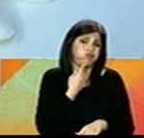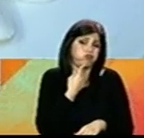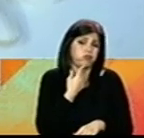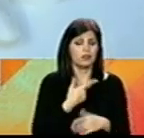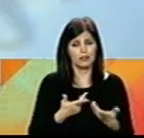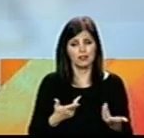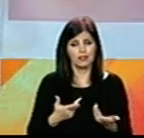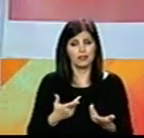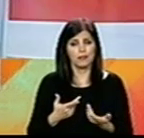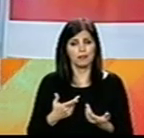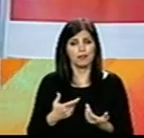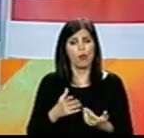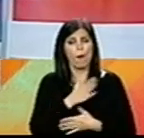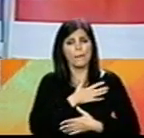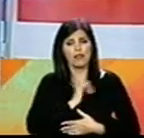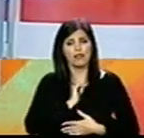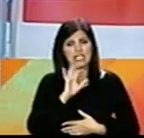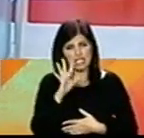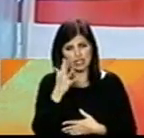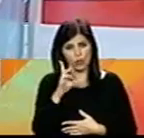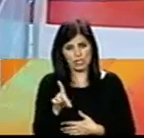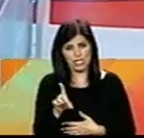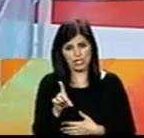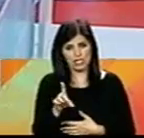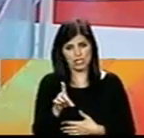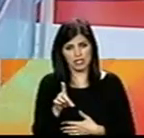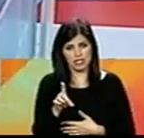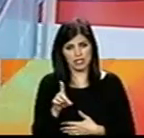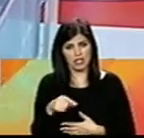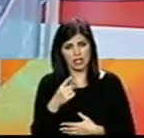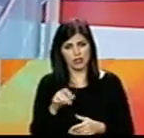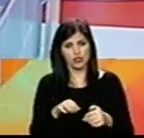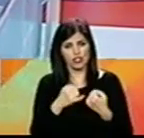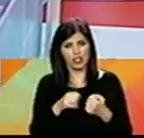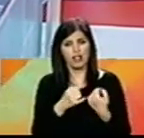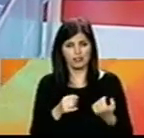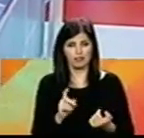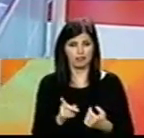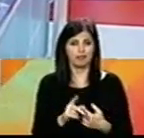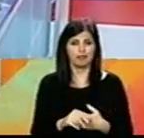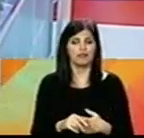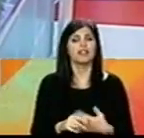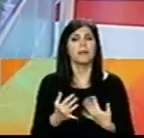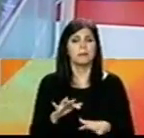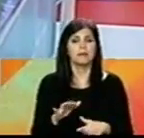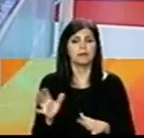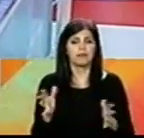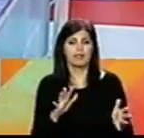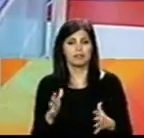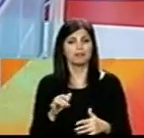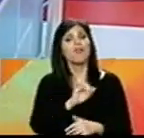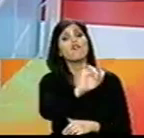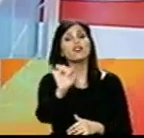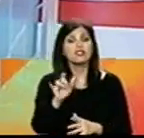que há 5 ou 6 de fazer bacalhau e as outras todas é de estragar. Mas se calhar vocês